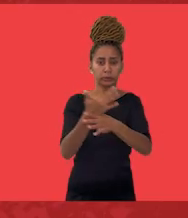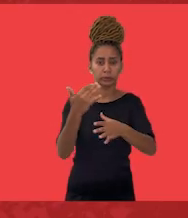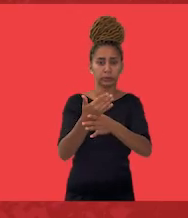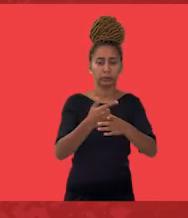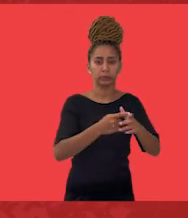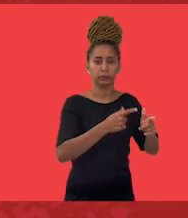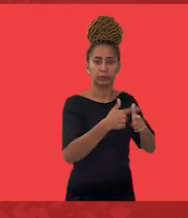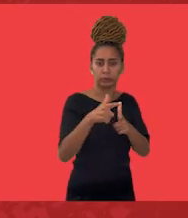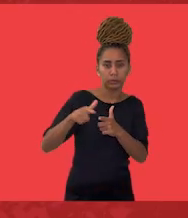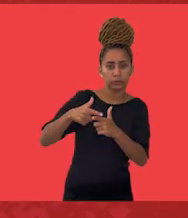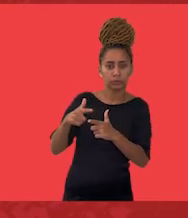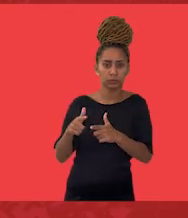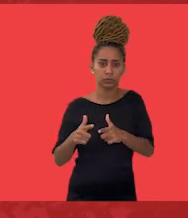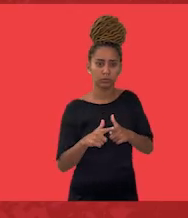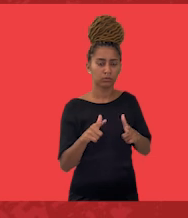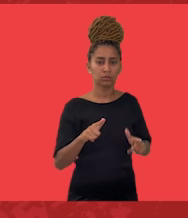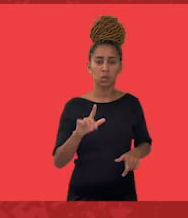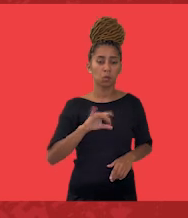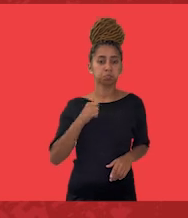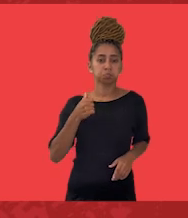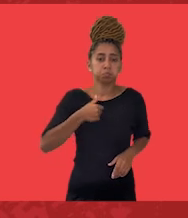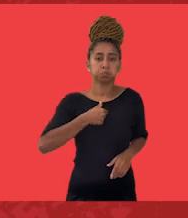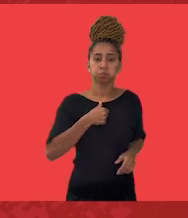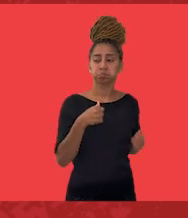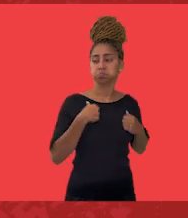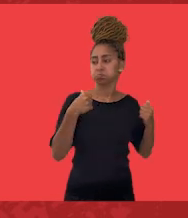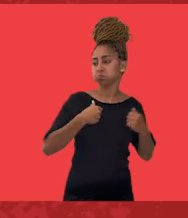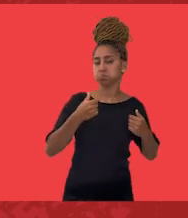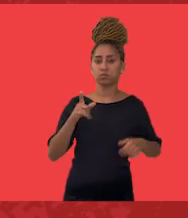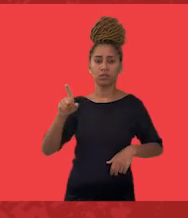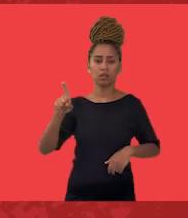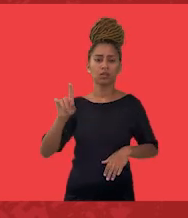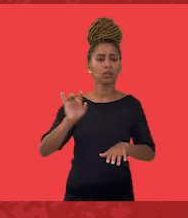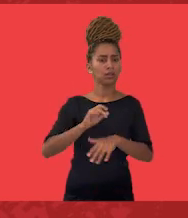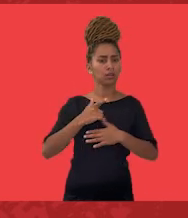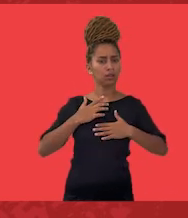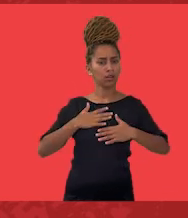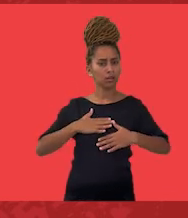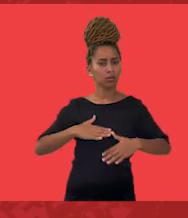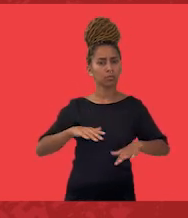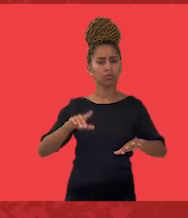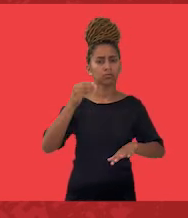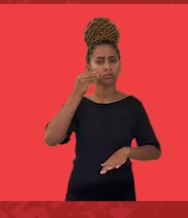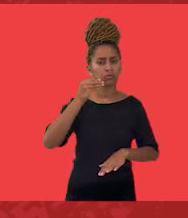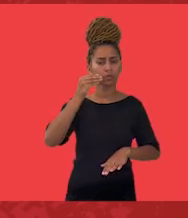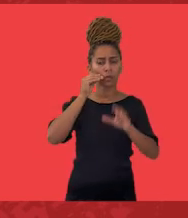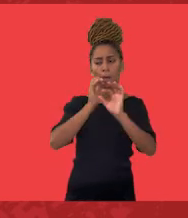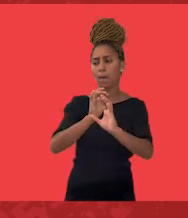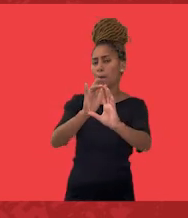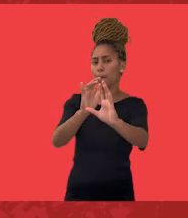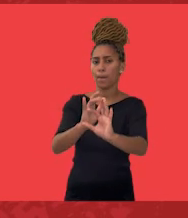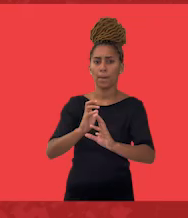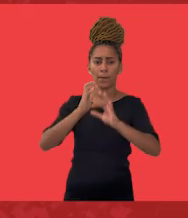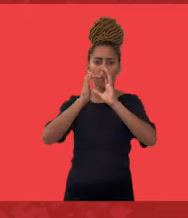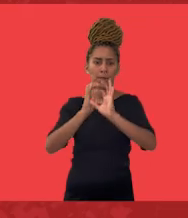na fina tapeçaria. Truque de triatlon, trazer à tona 3